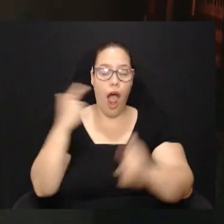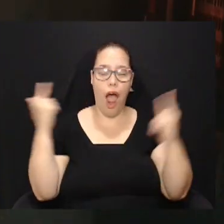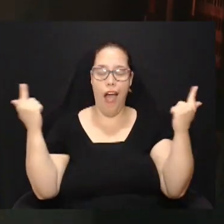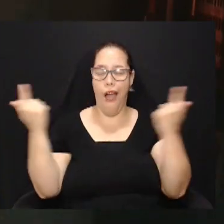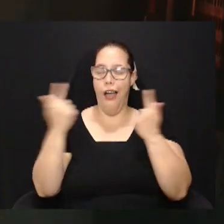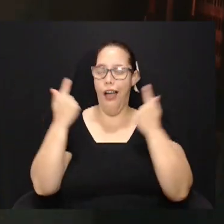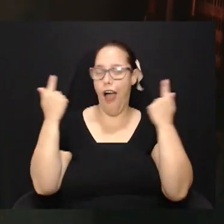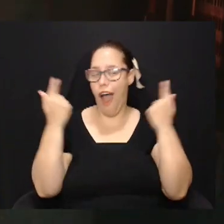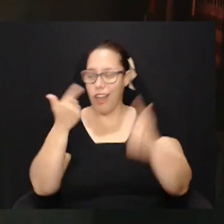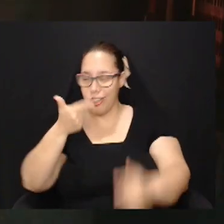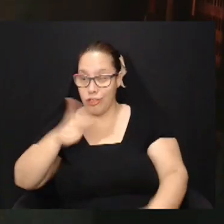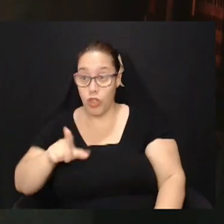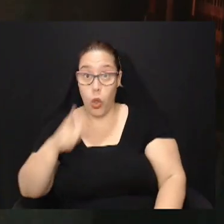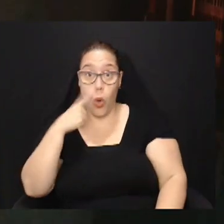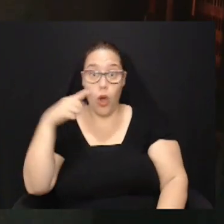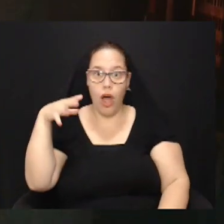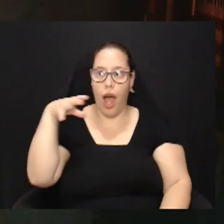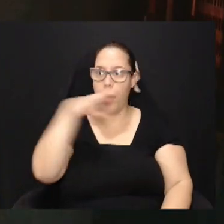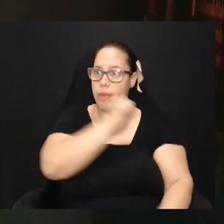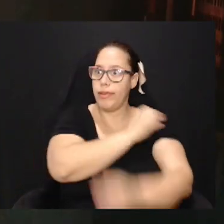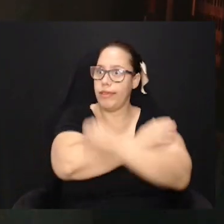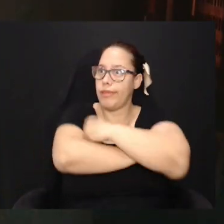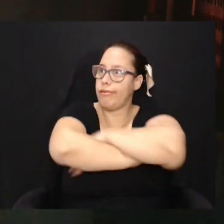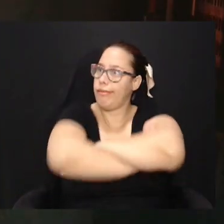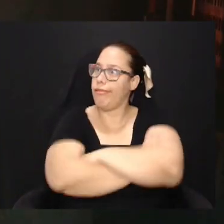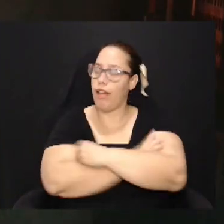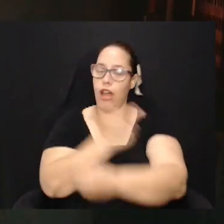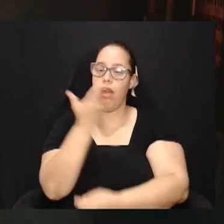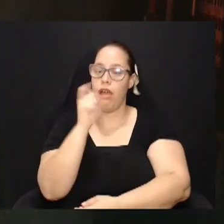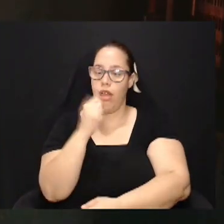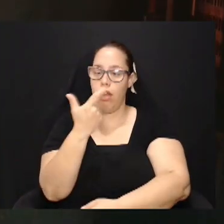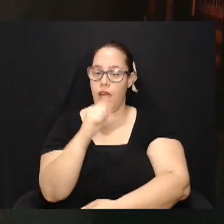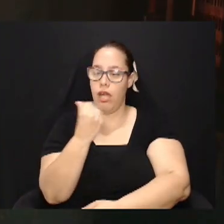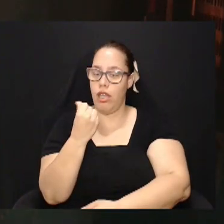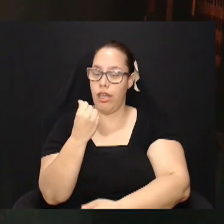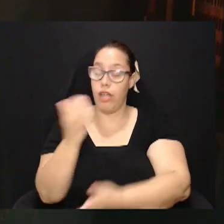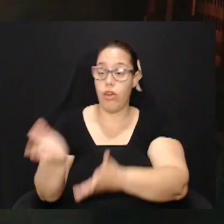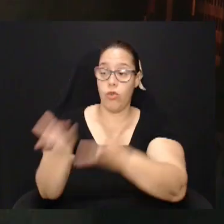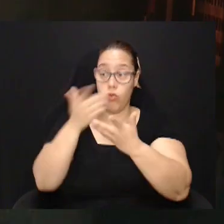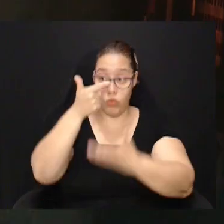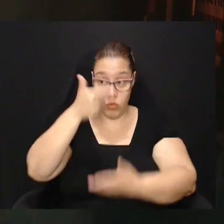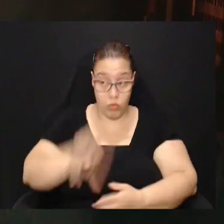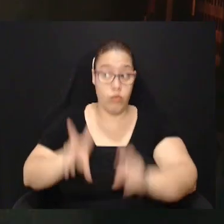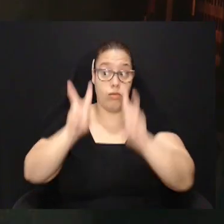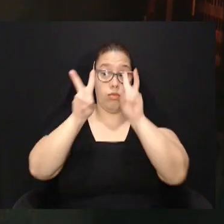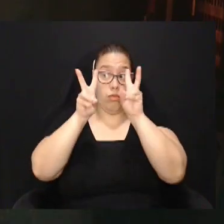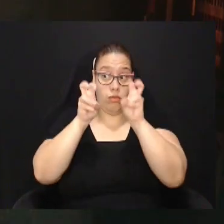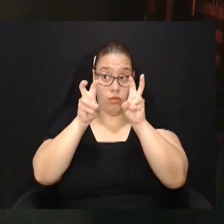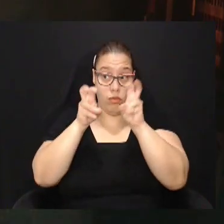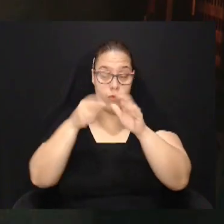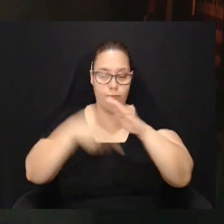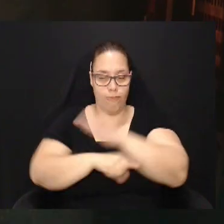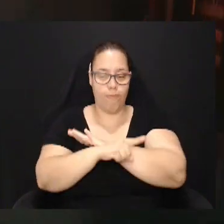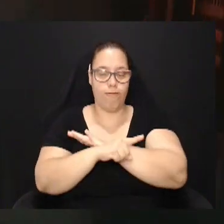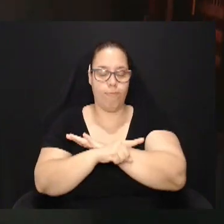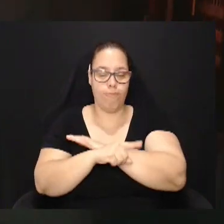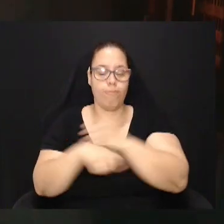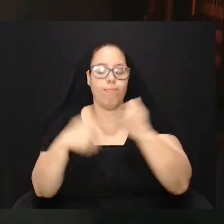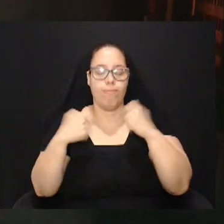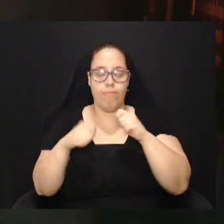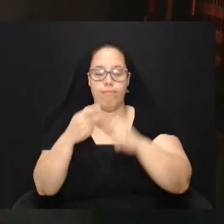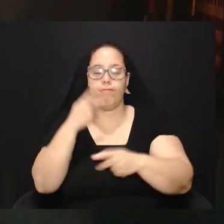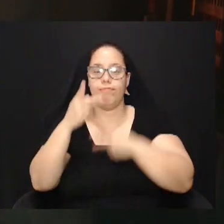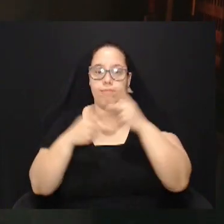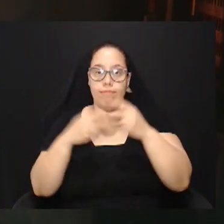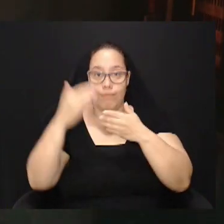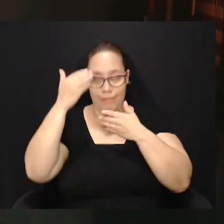uma vez. Tá rapidinho 2026. Amanhã a gente traz mais um tema bem profundo e bem necessário. A gente vai falar de